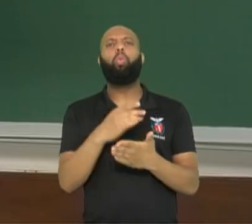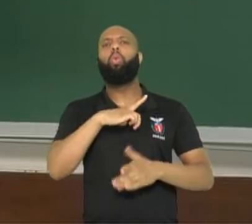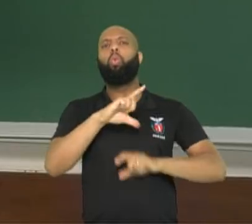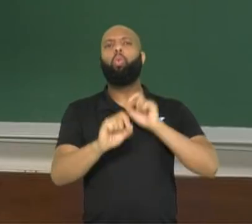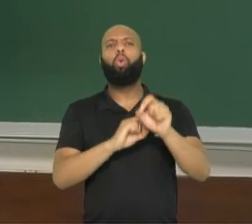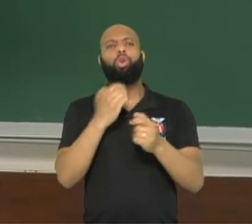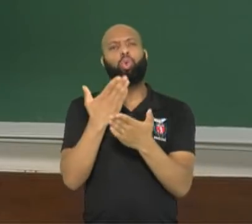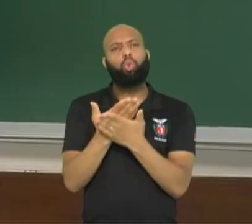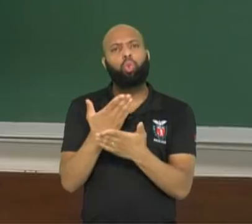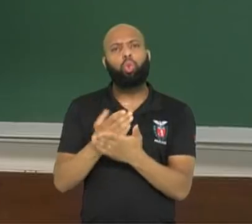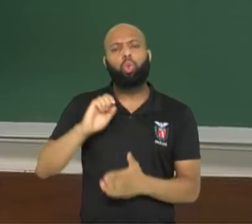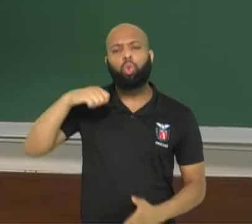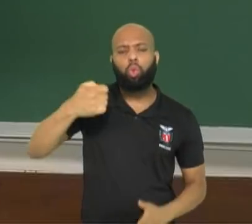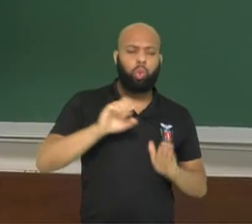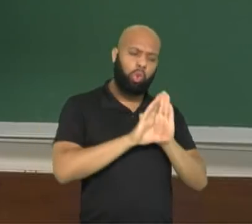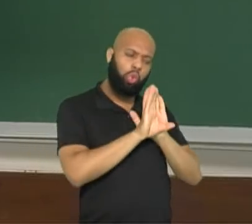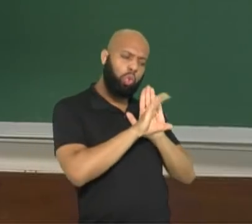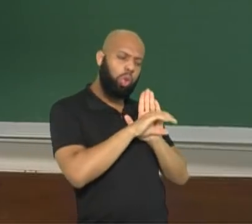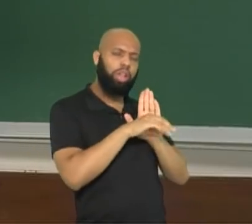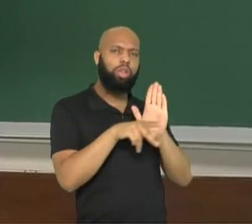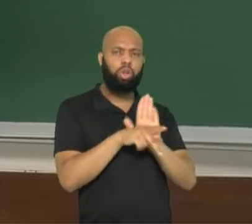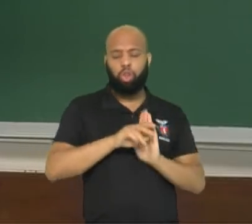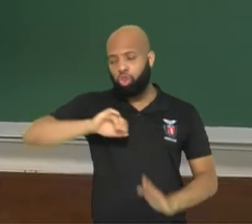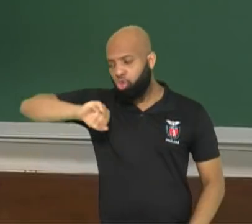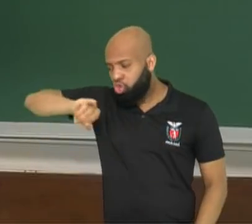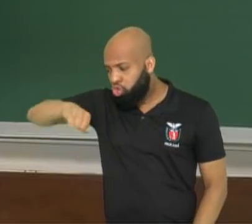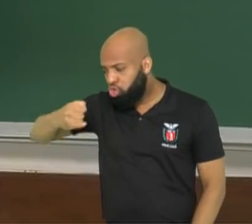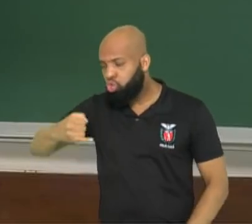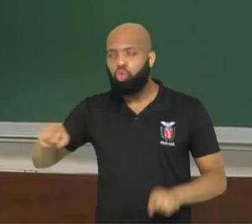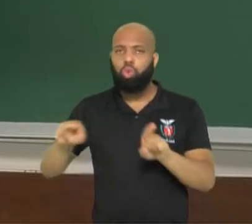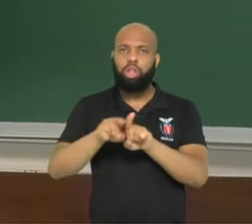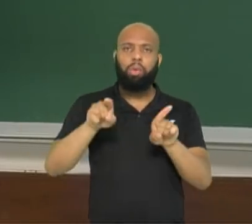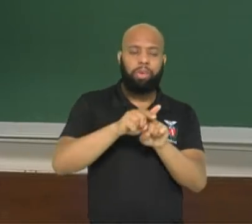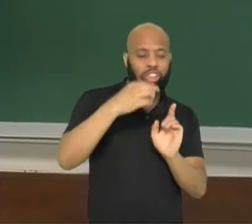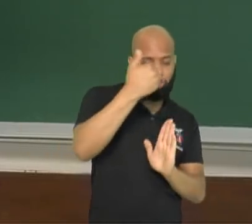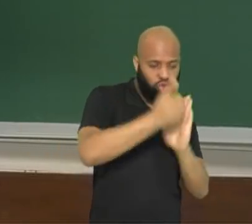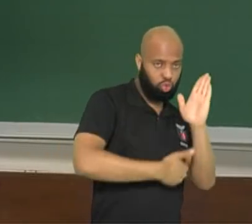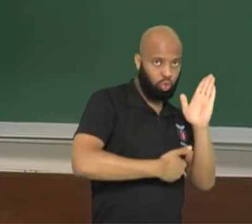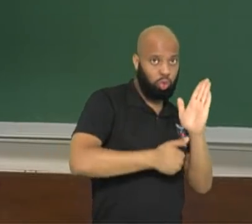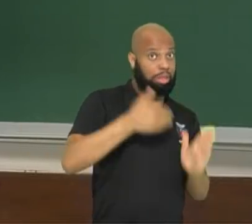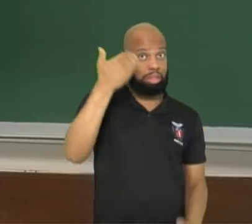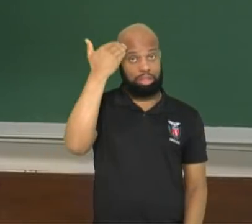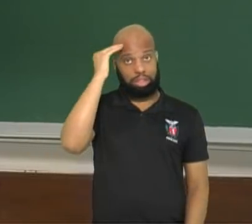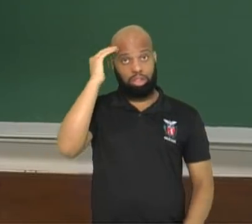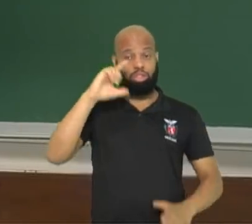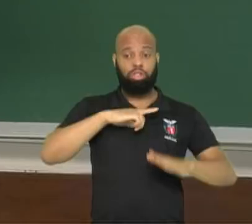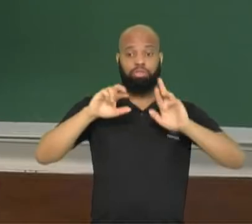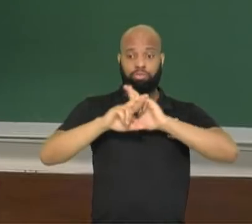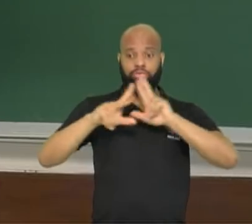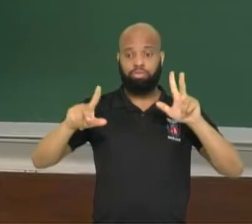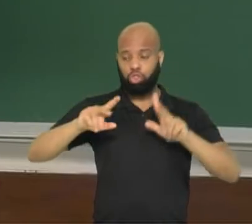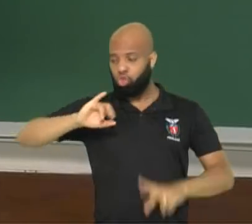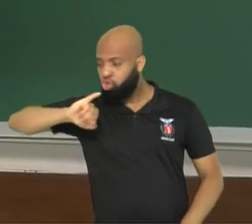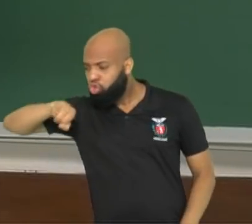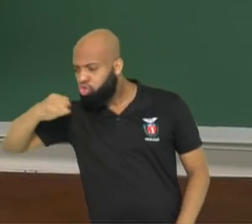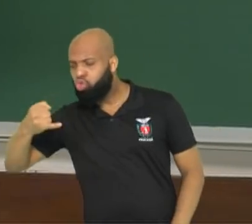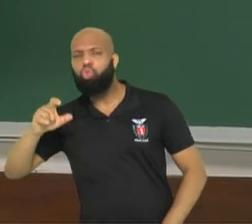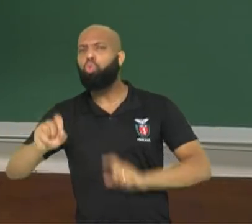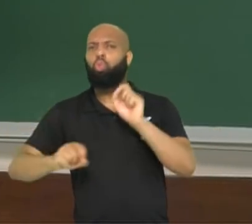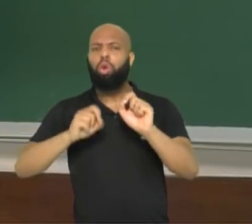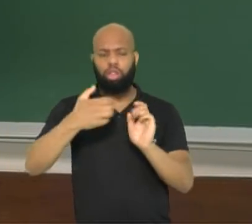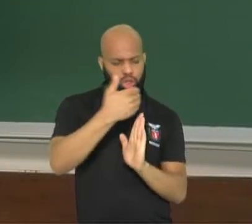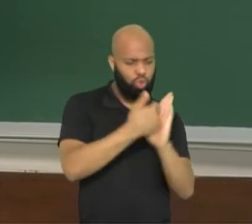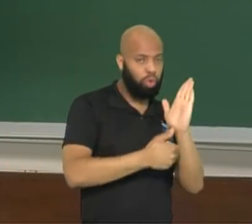falamos muito sobre o conceito de juros e descontos. Então nós conseguimos diferenciar o que era juros, o que era